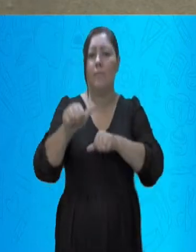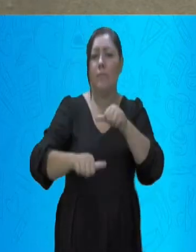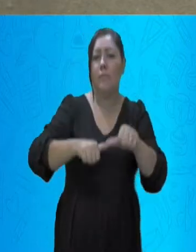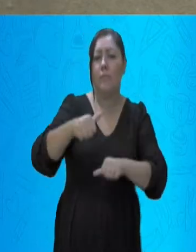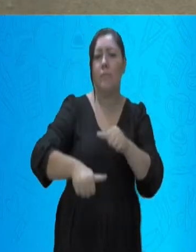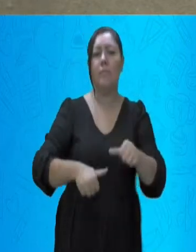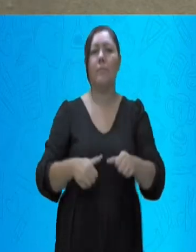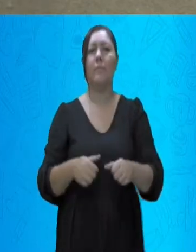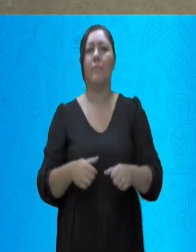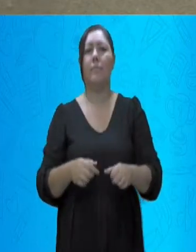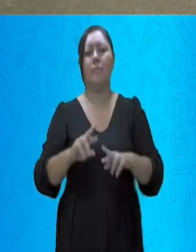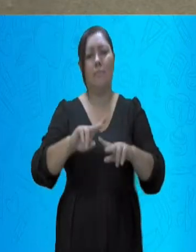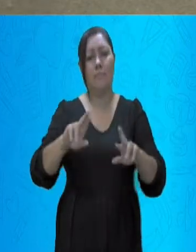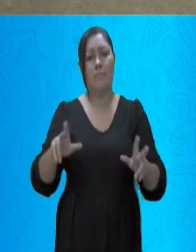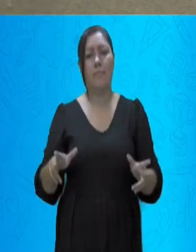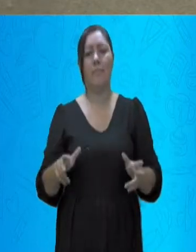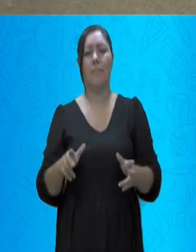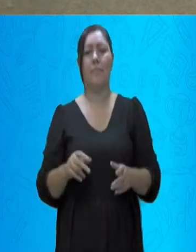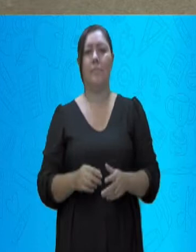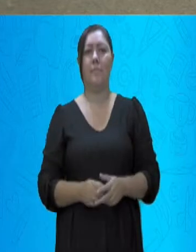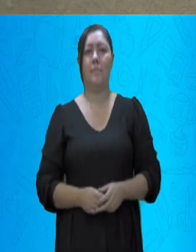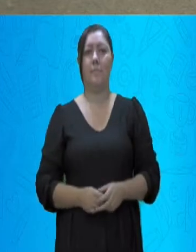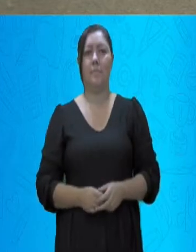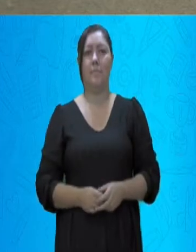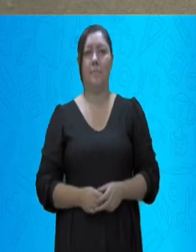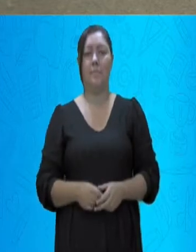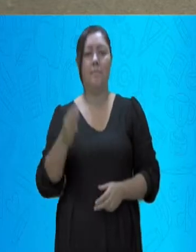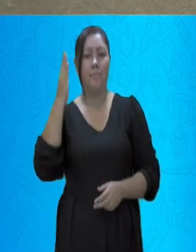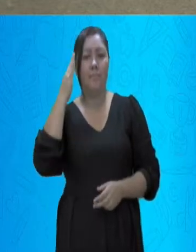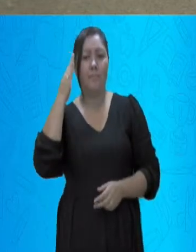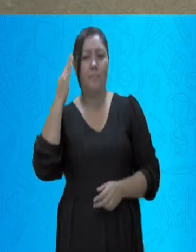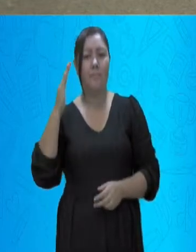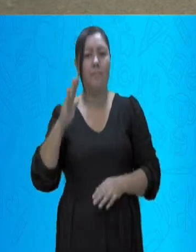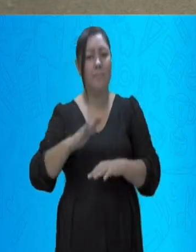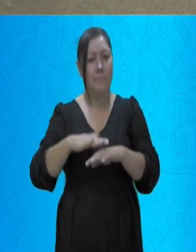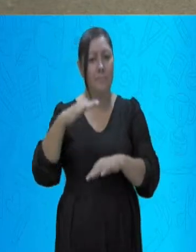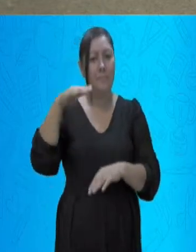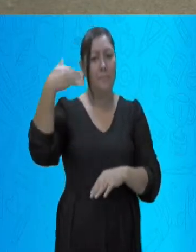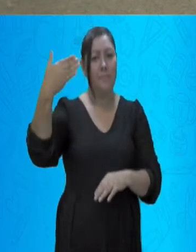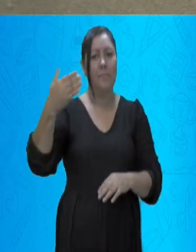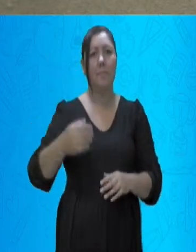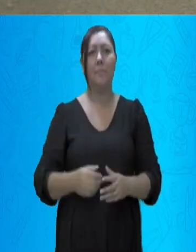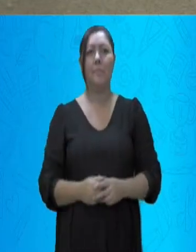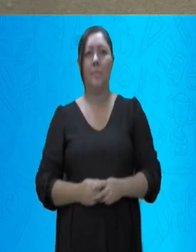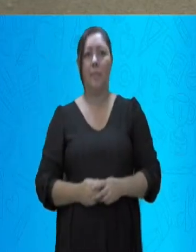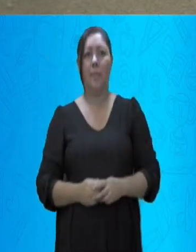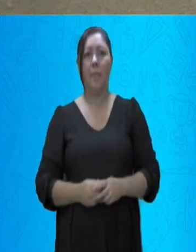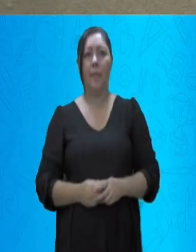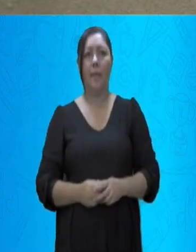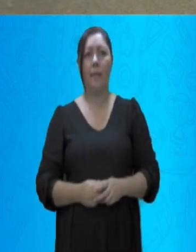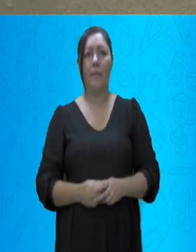estados, entre outros. Vamos entender um pouquinho melhor sobre esse assunto. Então,